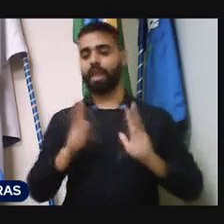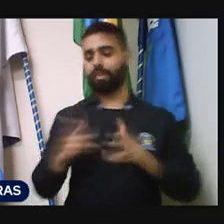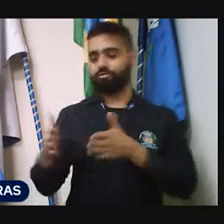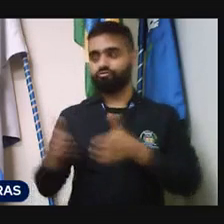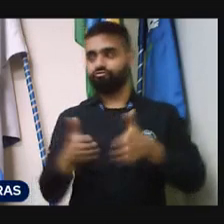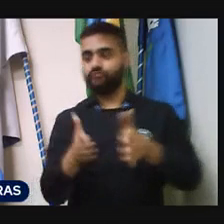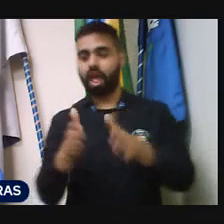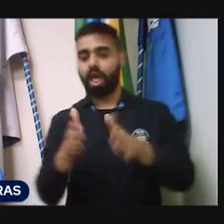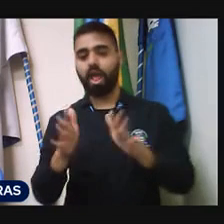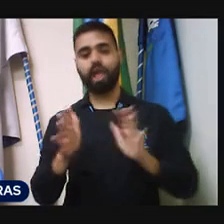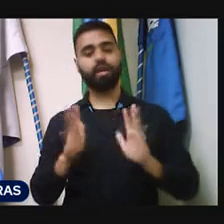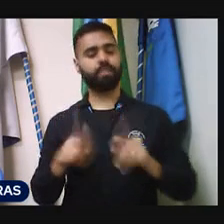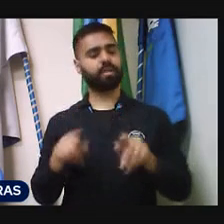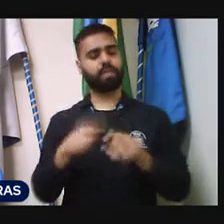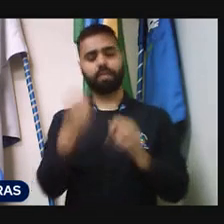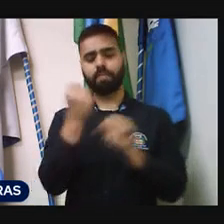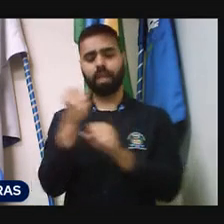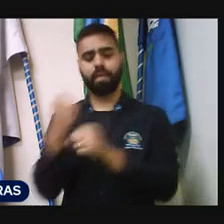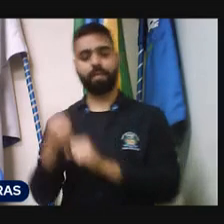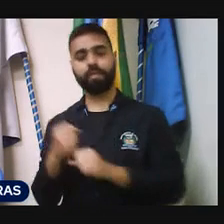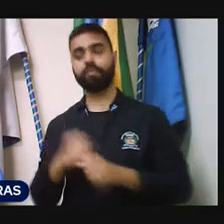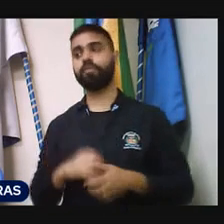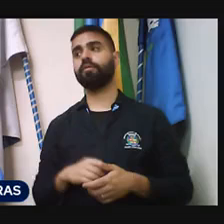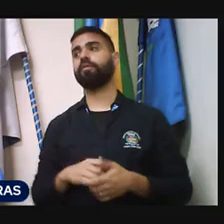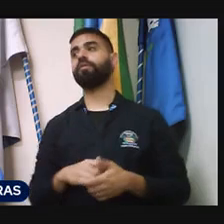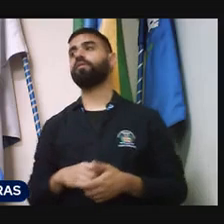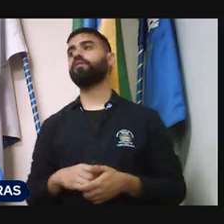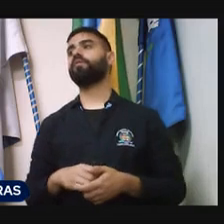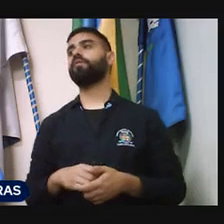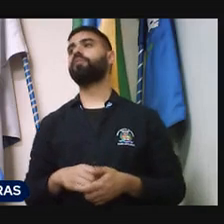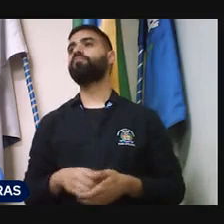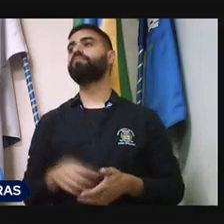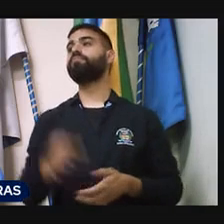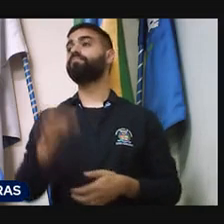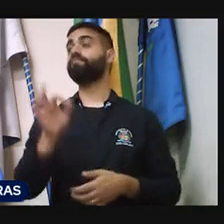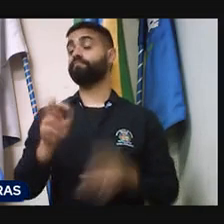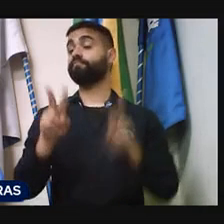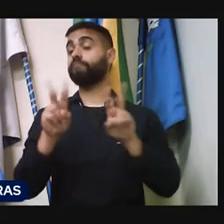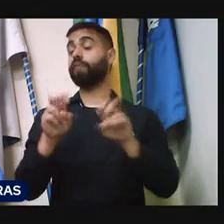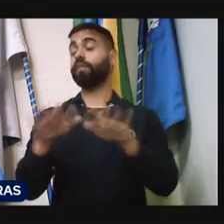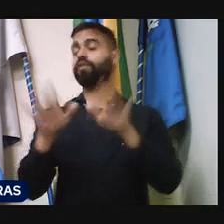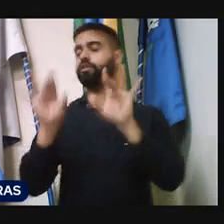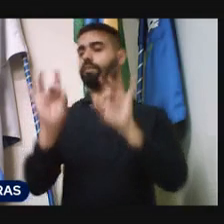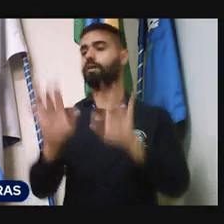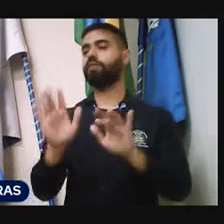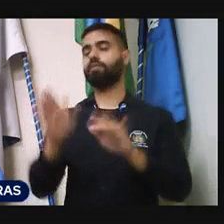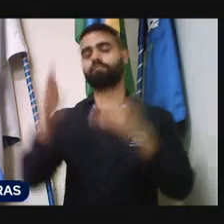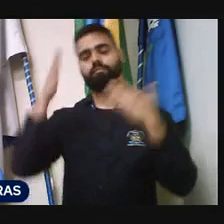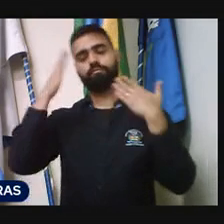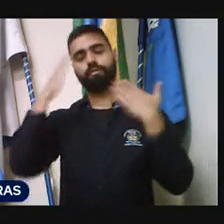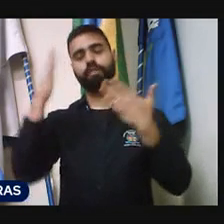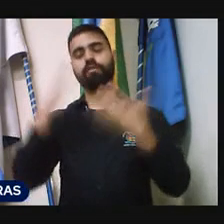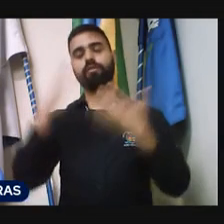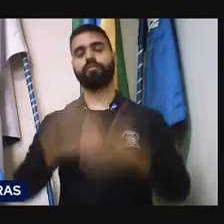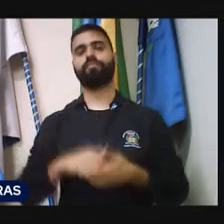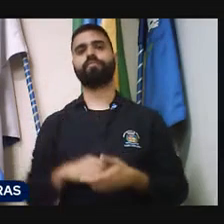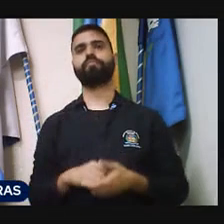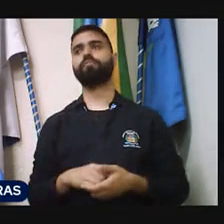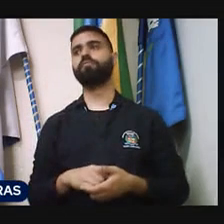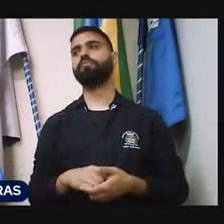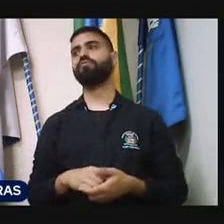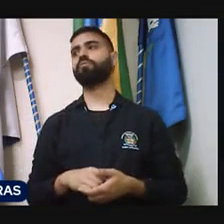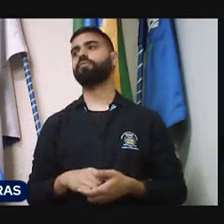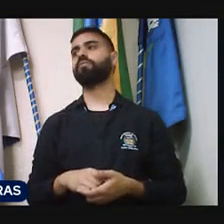Córrego roçagem e Capina no referido triste na certeza de coração primeiro será especial atenção de vossa excelência em nove meses o teste de estima e